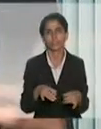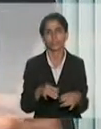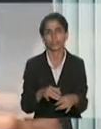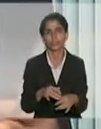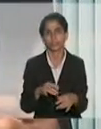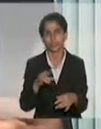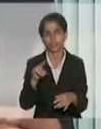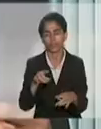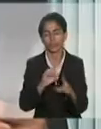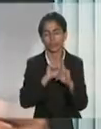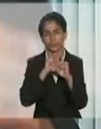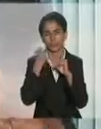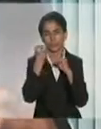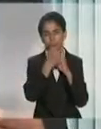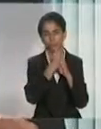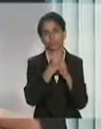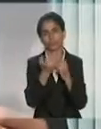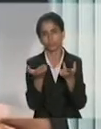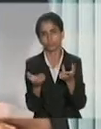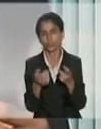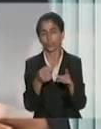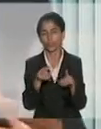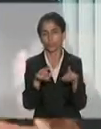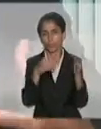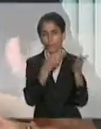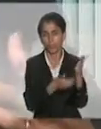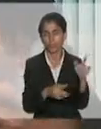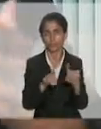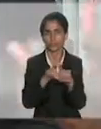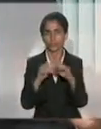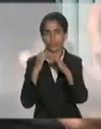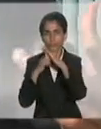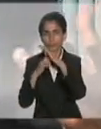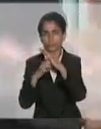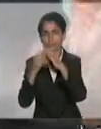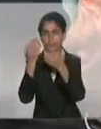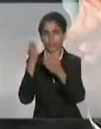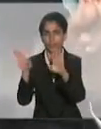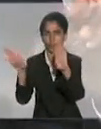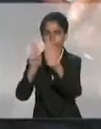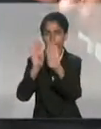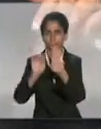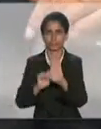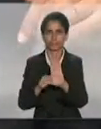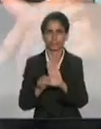sim um impacto social, que seria o fechamento da fábrica. Não basta que isso seja